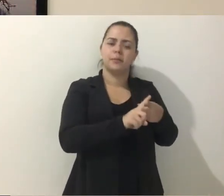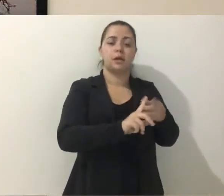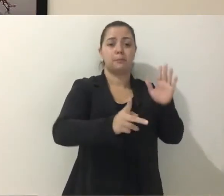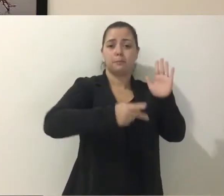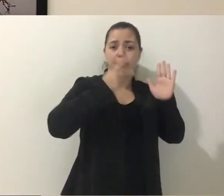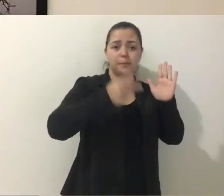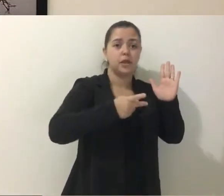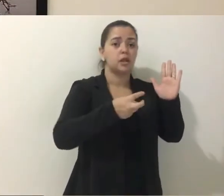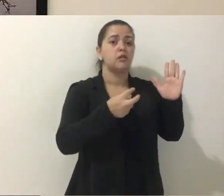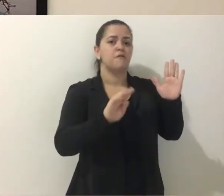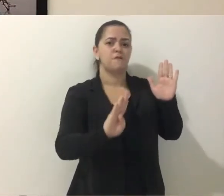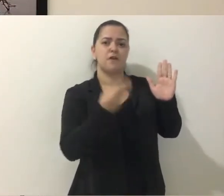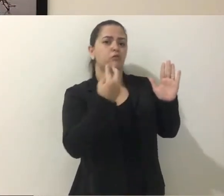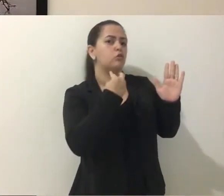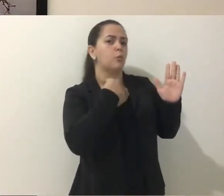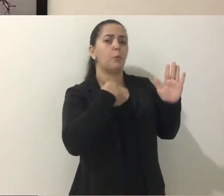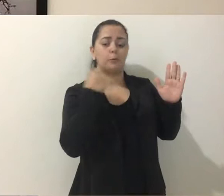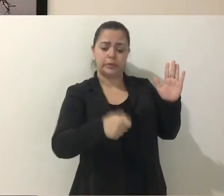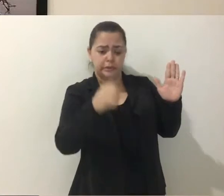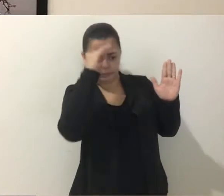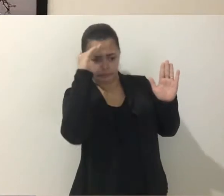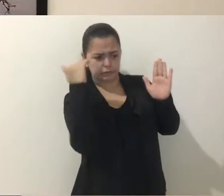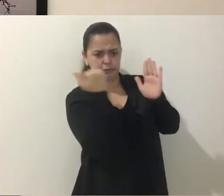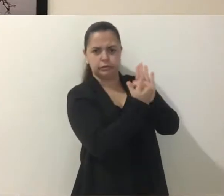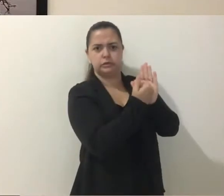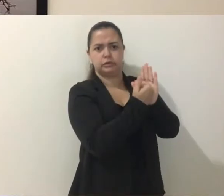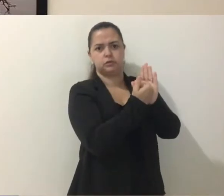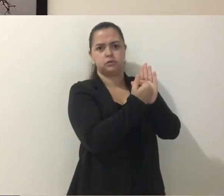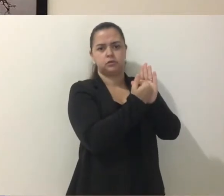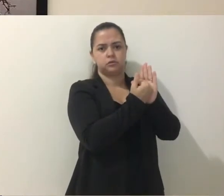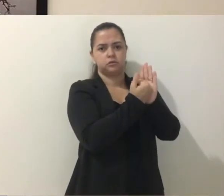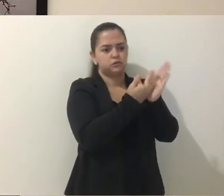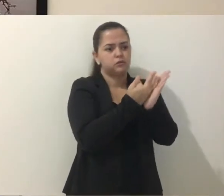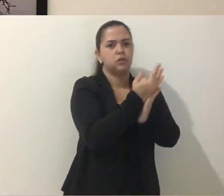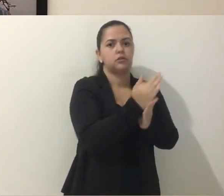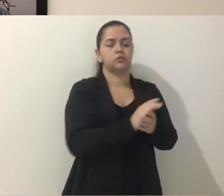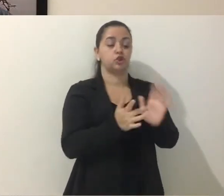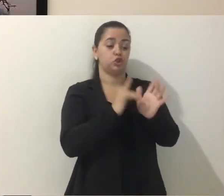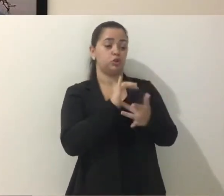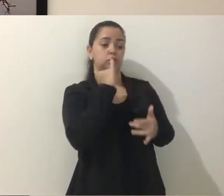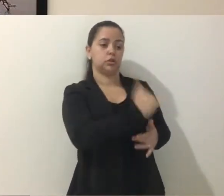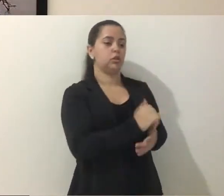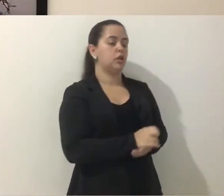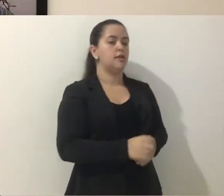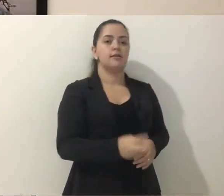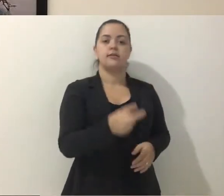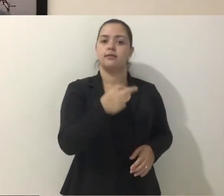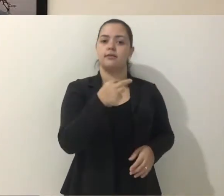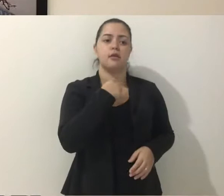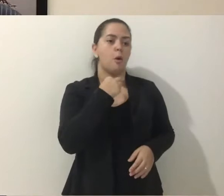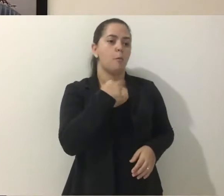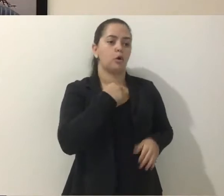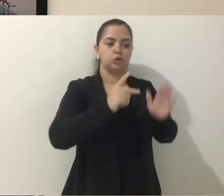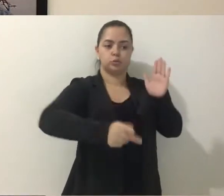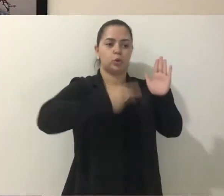cumpra rigorosamente para com o Senhor que você jurou. Aí Jesus diz, eu porém lhes digo, não jurem de modo nenhum, nem pelo